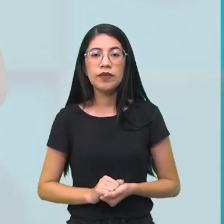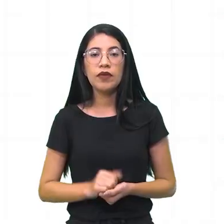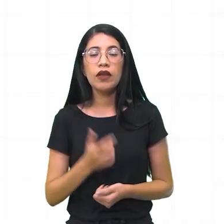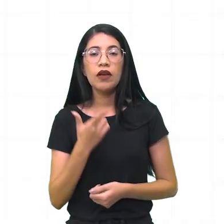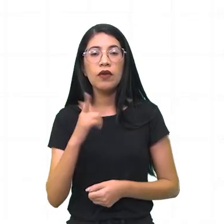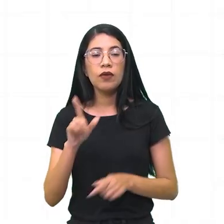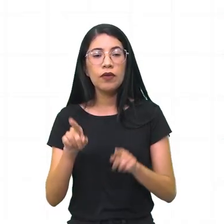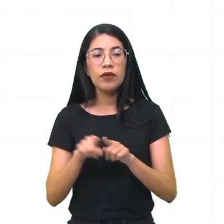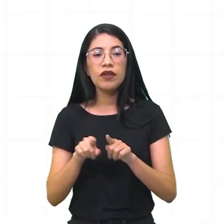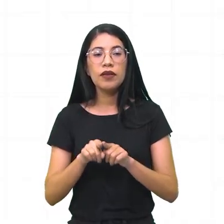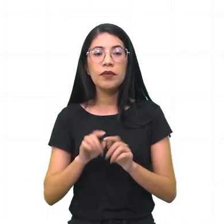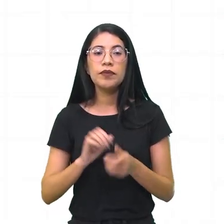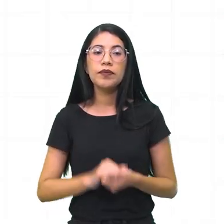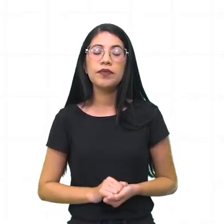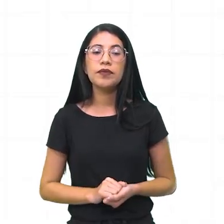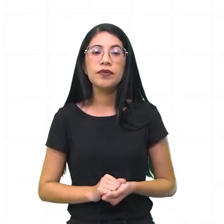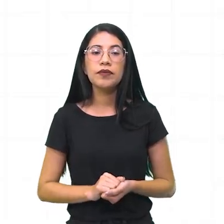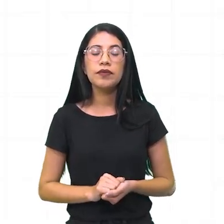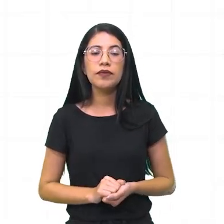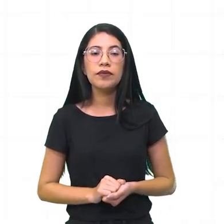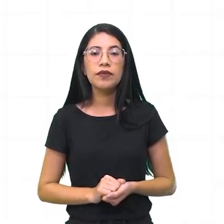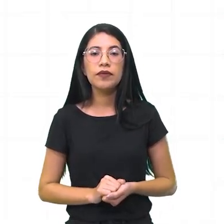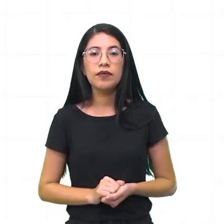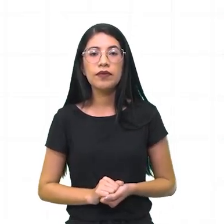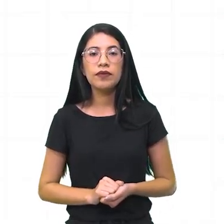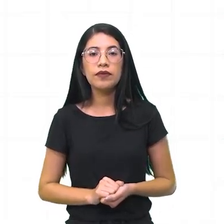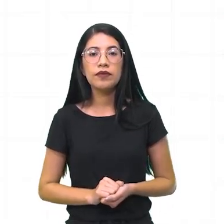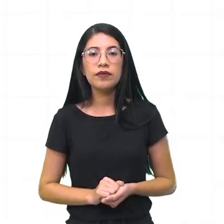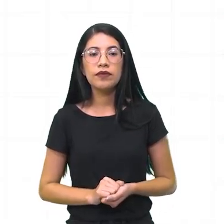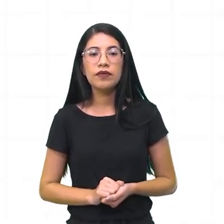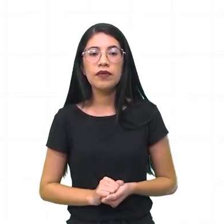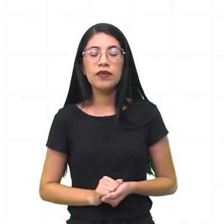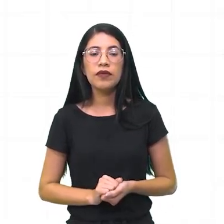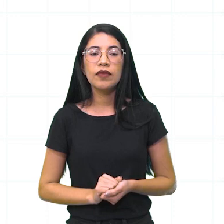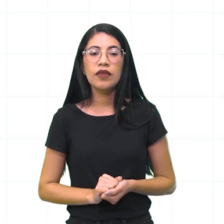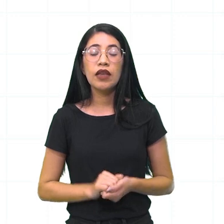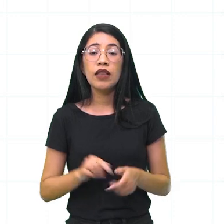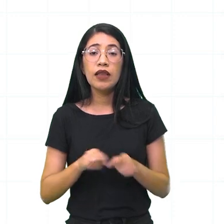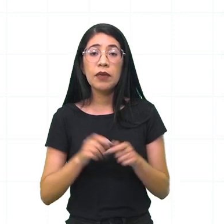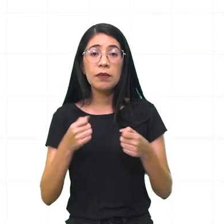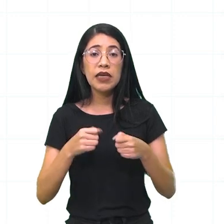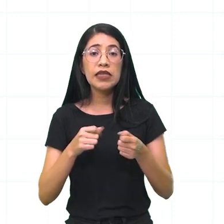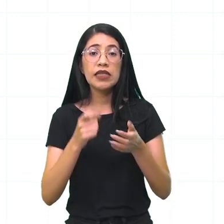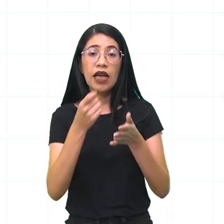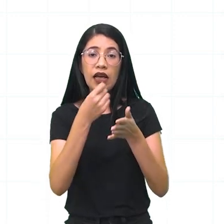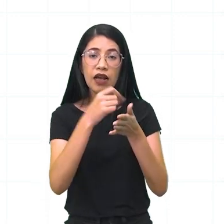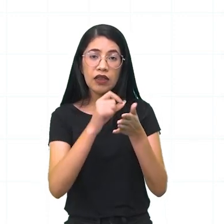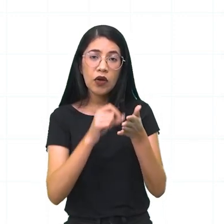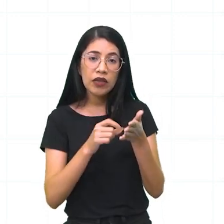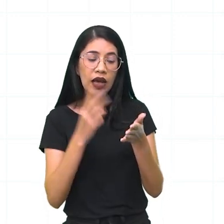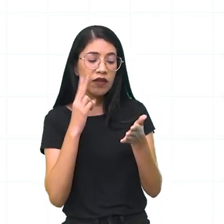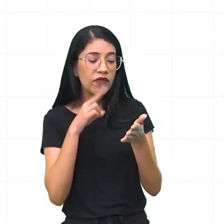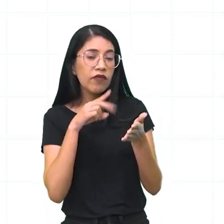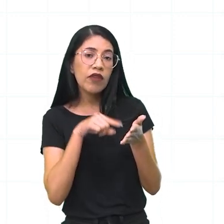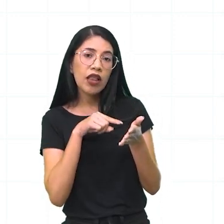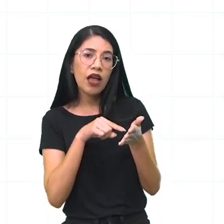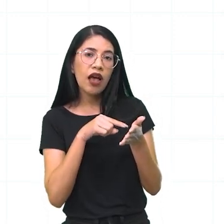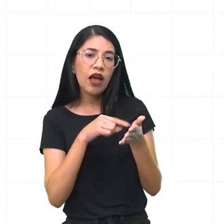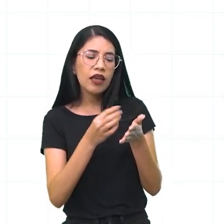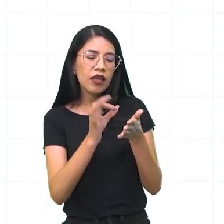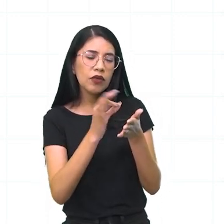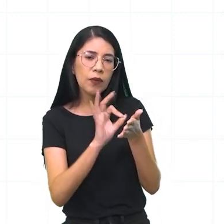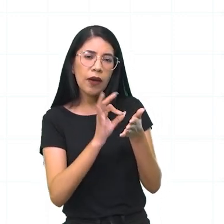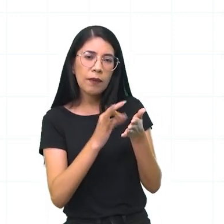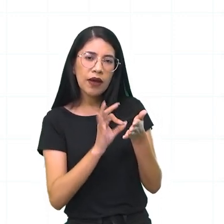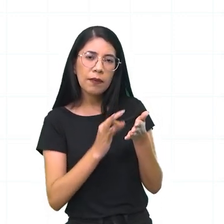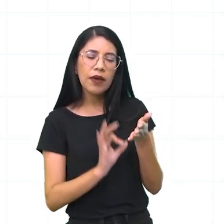uma forma aí, né, das características do debate. Consultar anotações durante o debate, tá? Consultar,